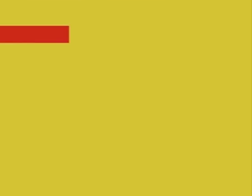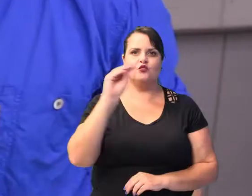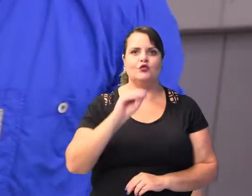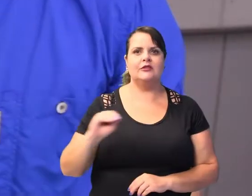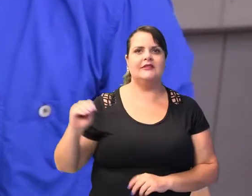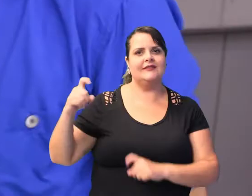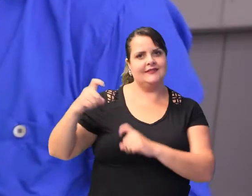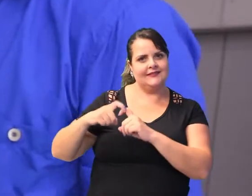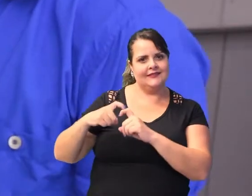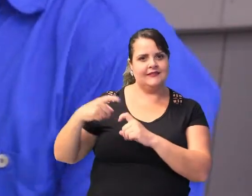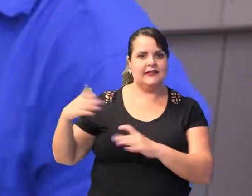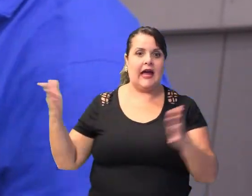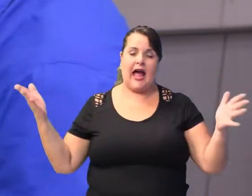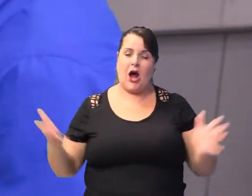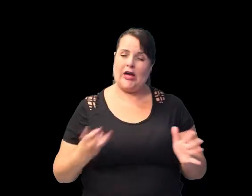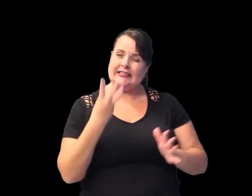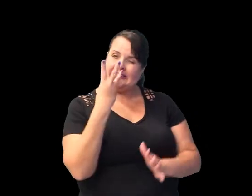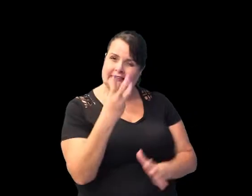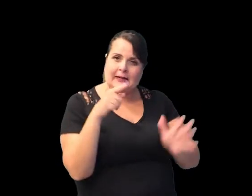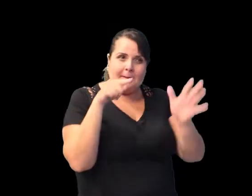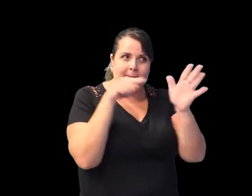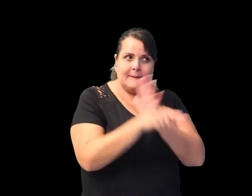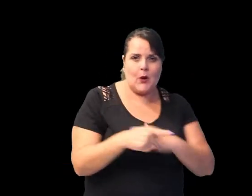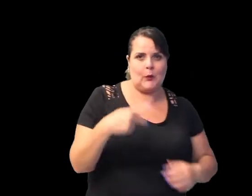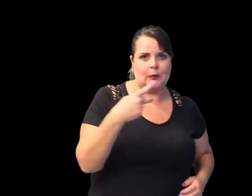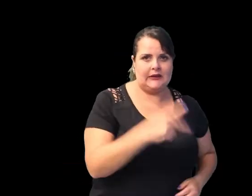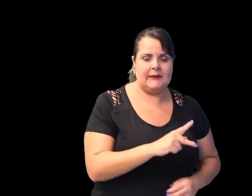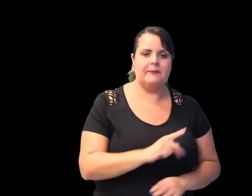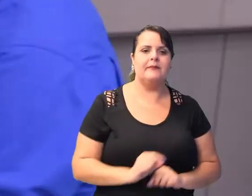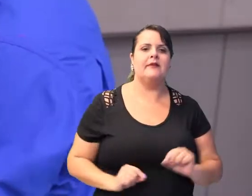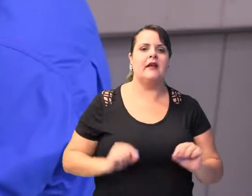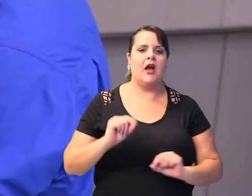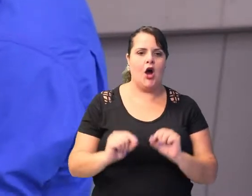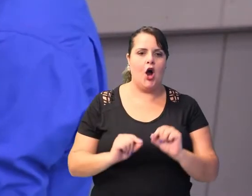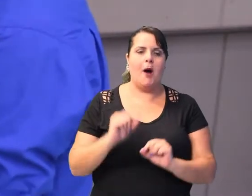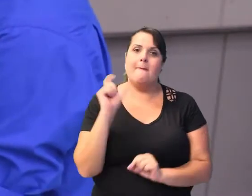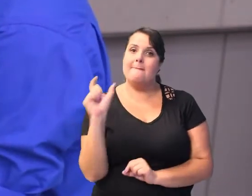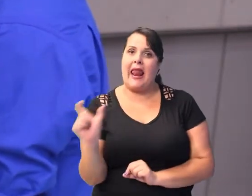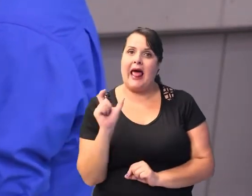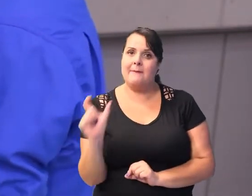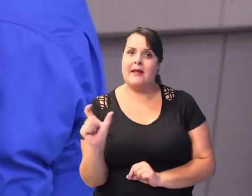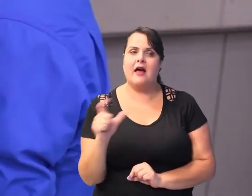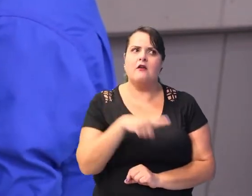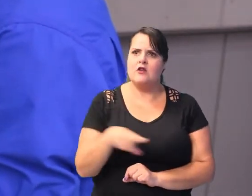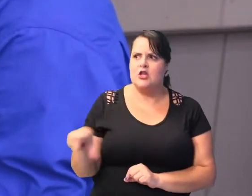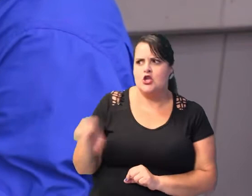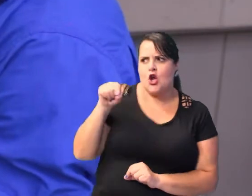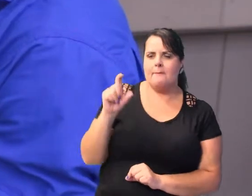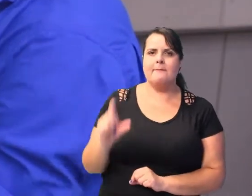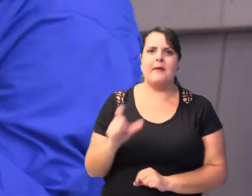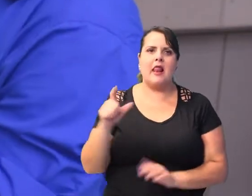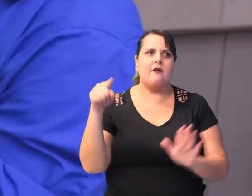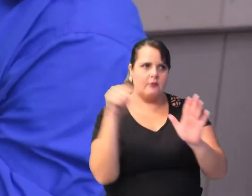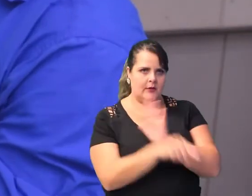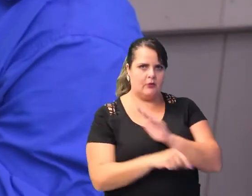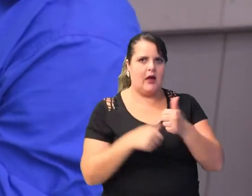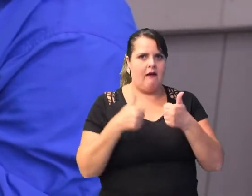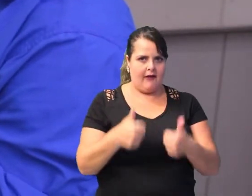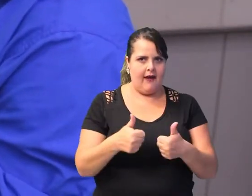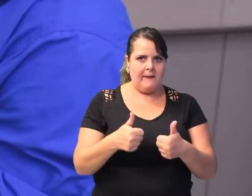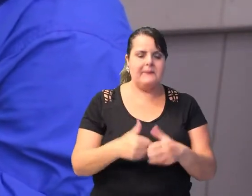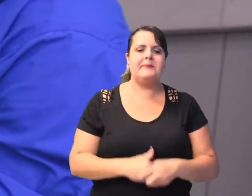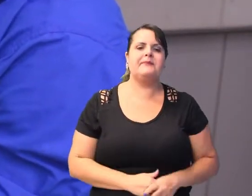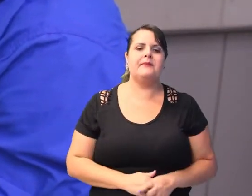mesma do outro lado ali vão fazer com você vai falar sobre talita globo band academia que com algumas palavras e vai abrir sem olhar pode fazer perguntas